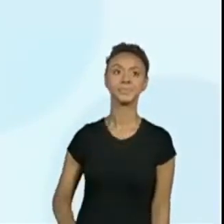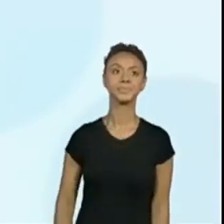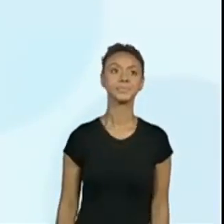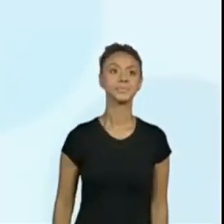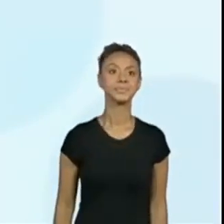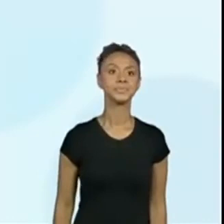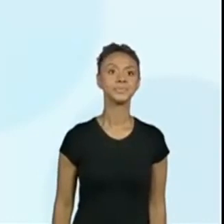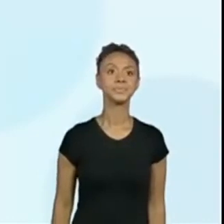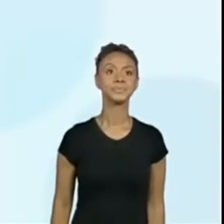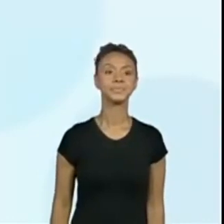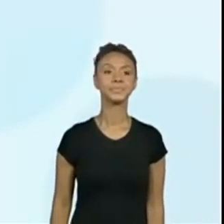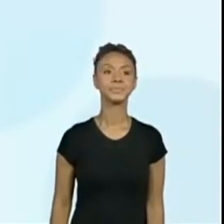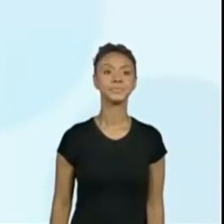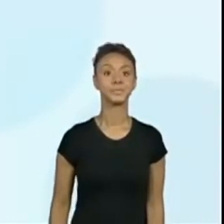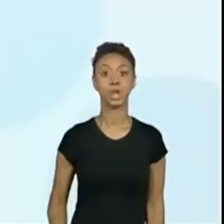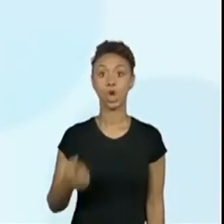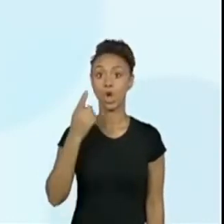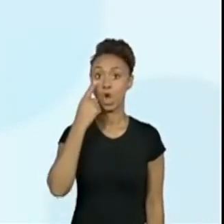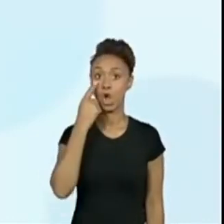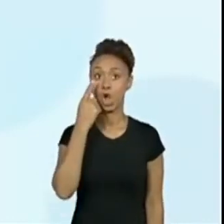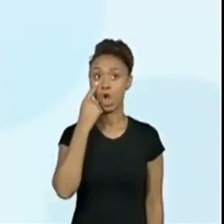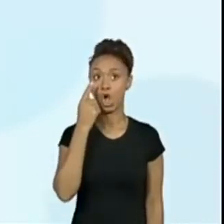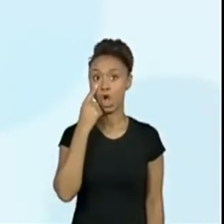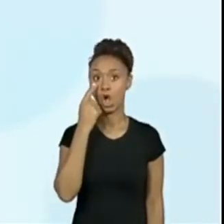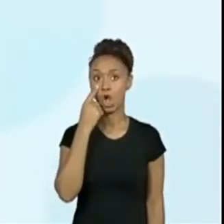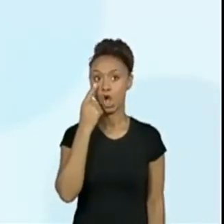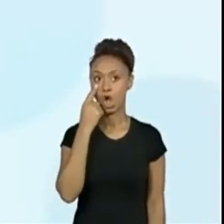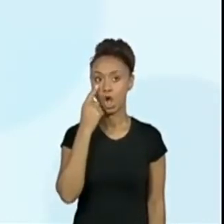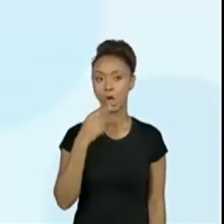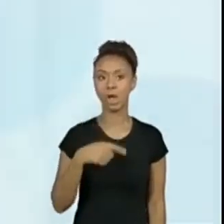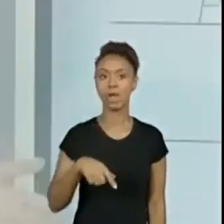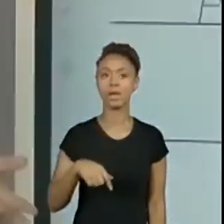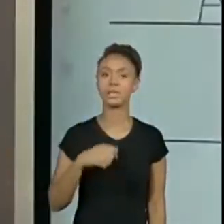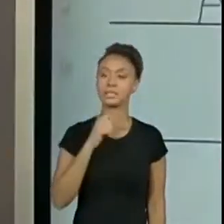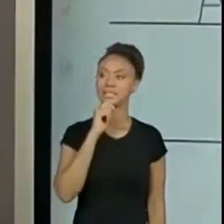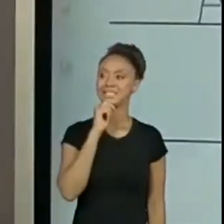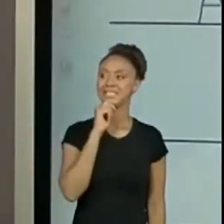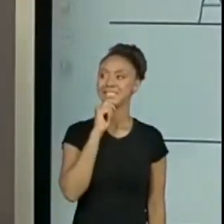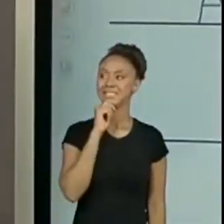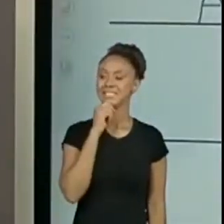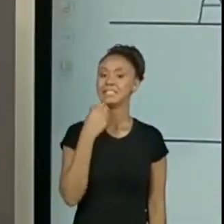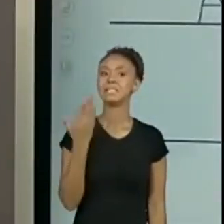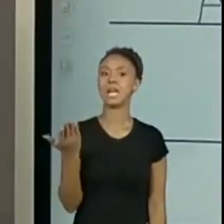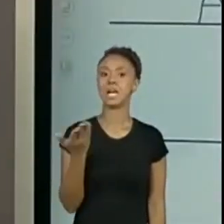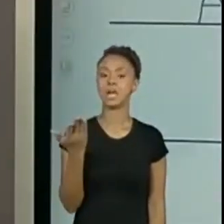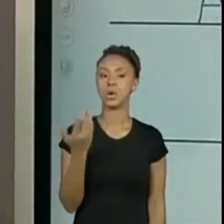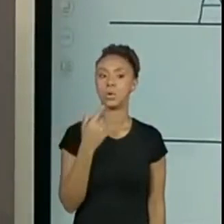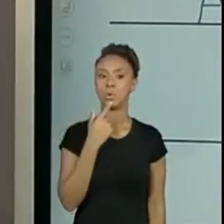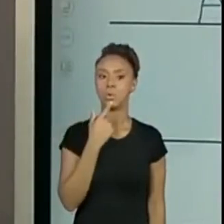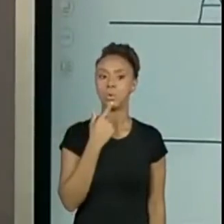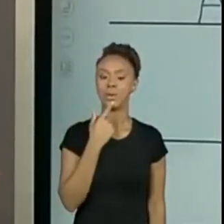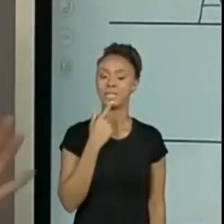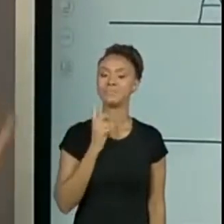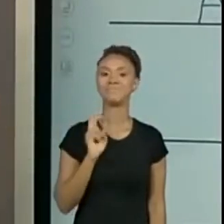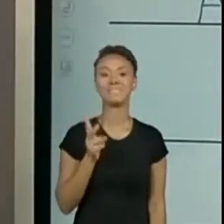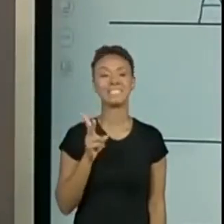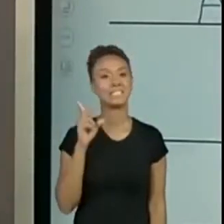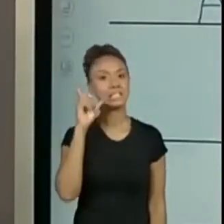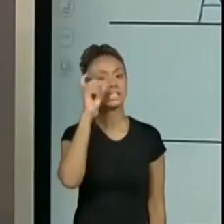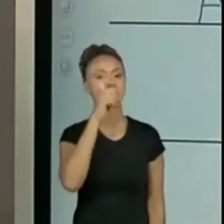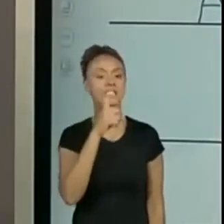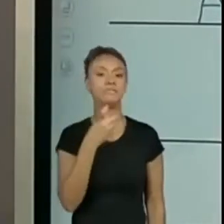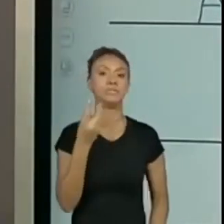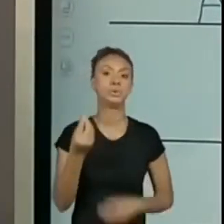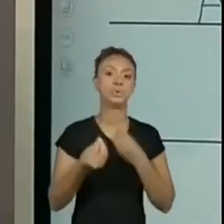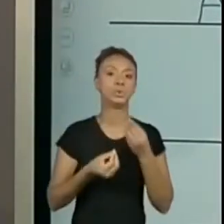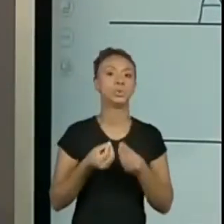Ré, ó, ré, essa, maré. Né, o R na nossa língua sempre dá uma,